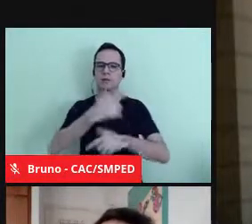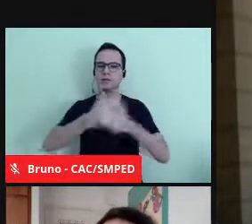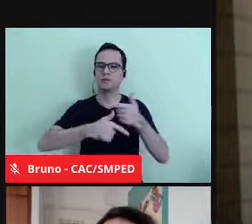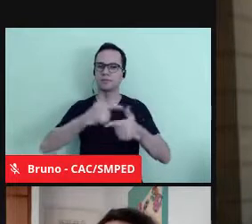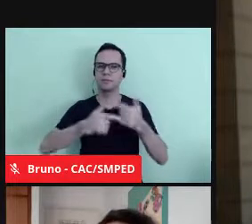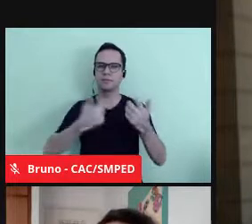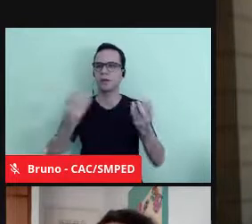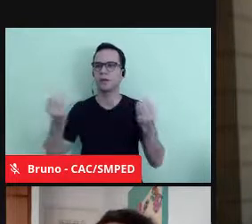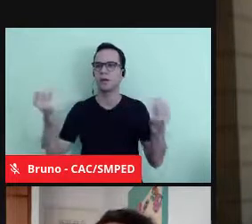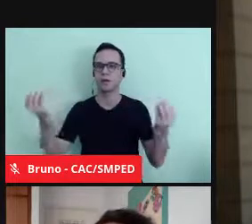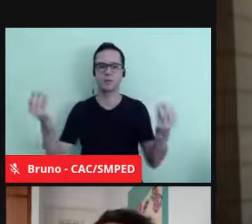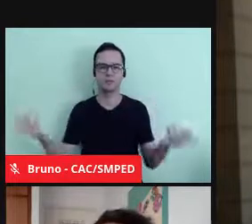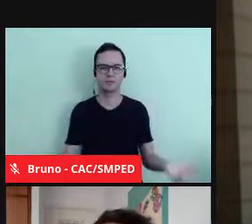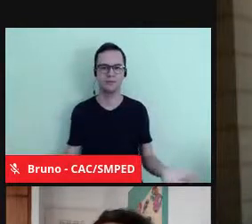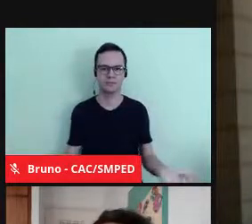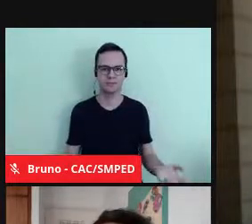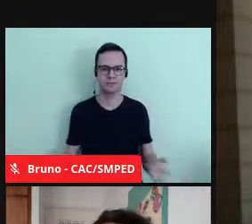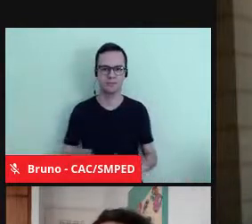noite, como a gente vai pensar